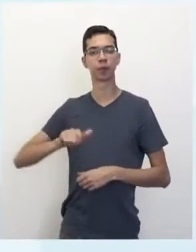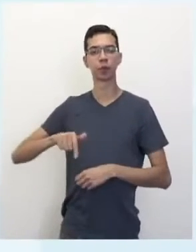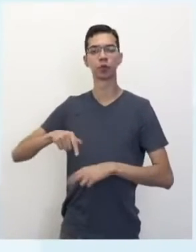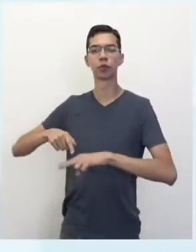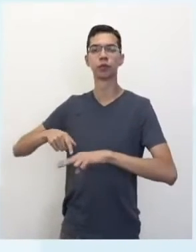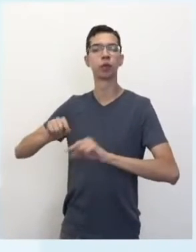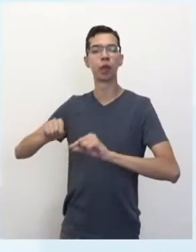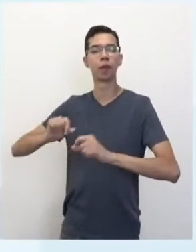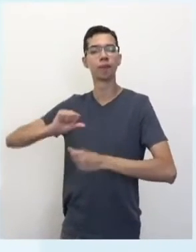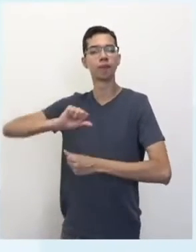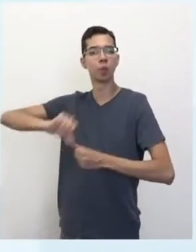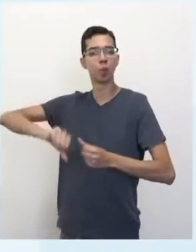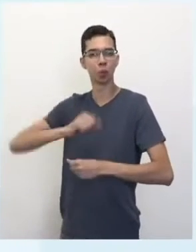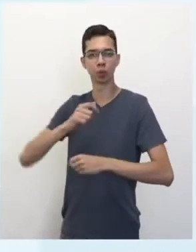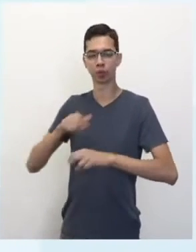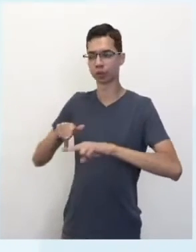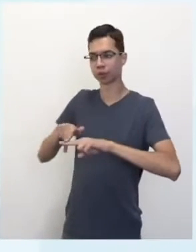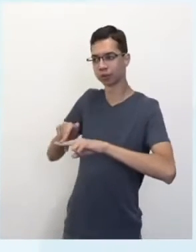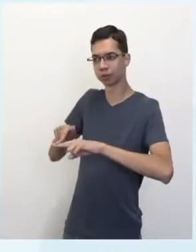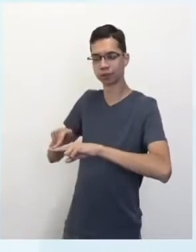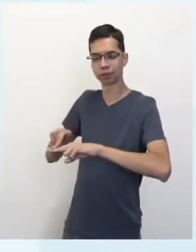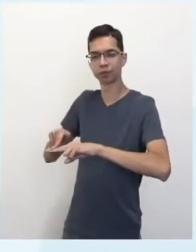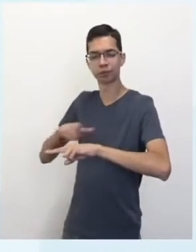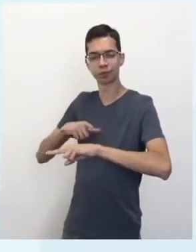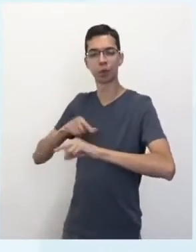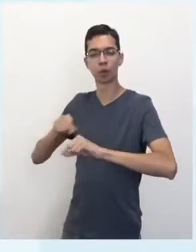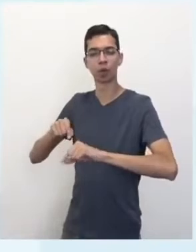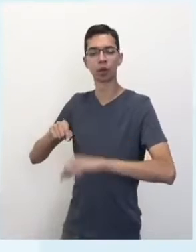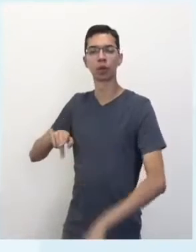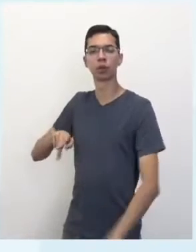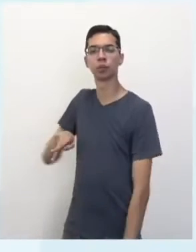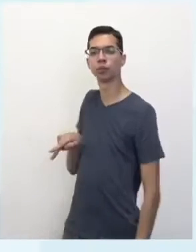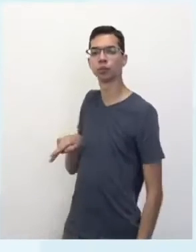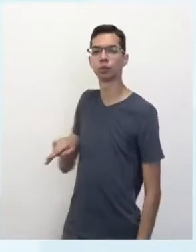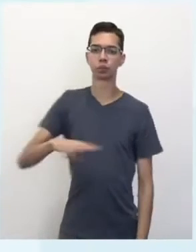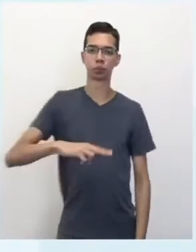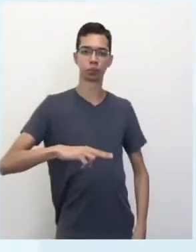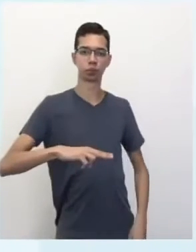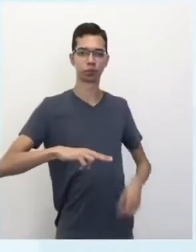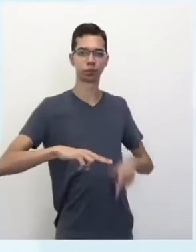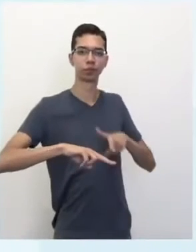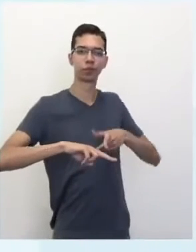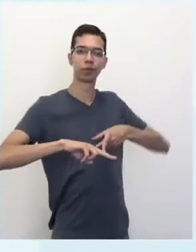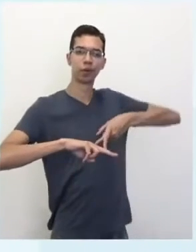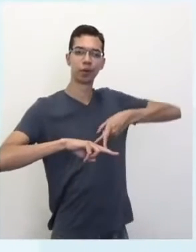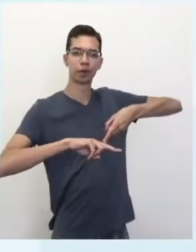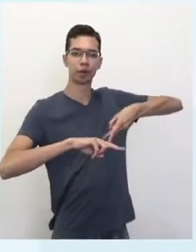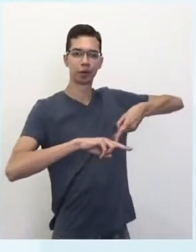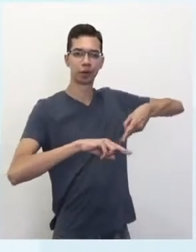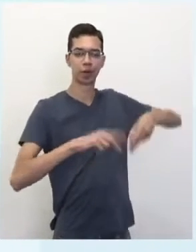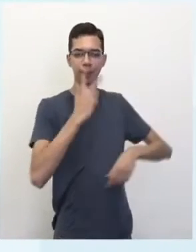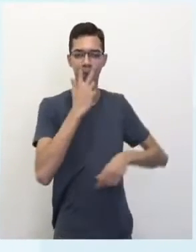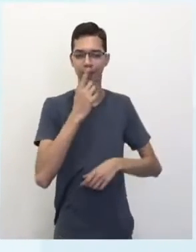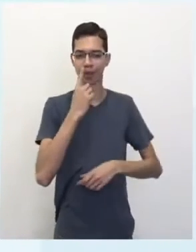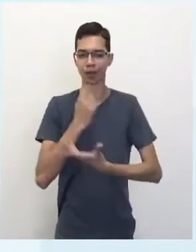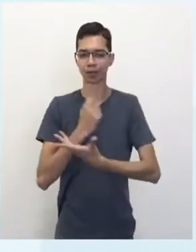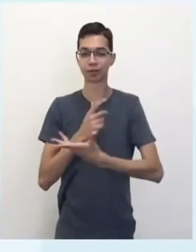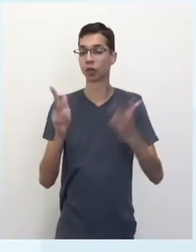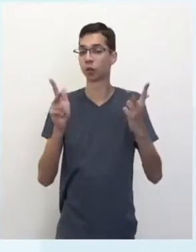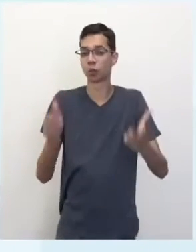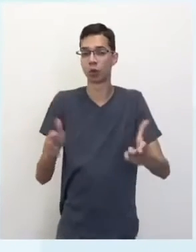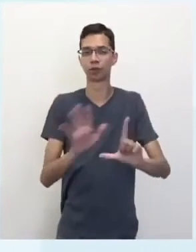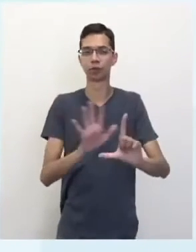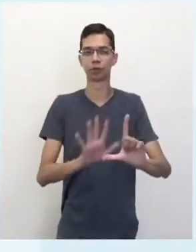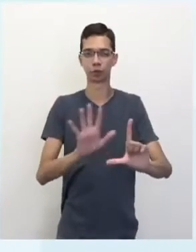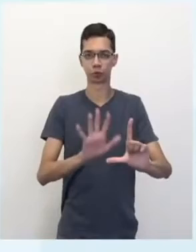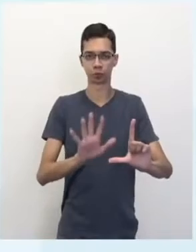direita. Então ele estava para a esquerda, girou, né, esse skate, como mostra a figura. E aí a pergunta é a seguinte,